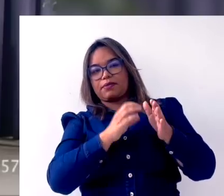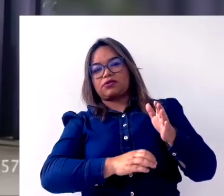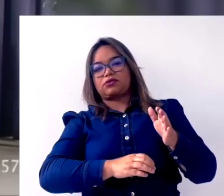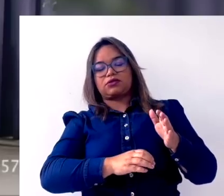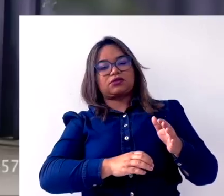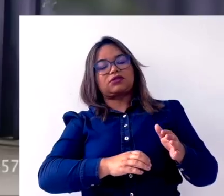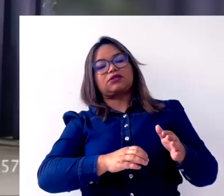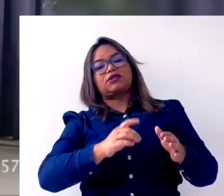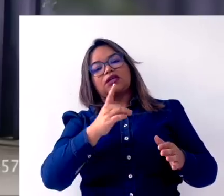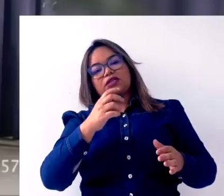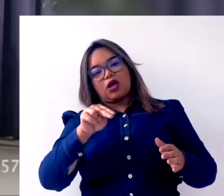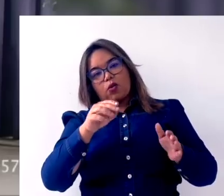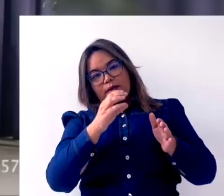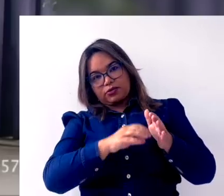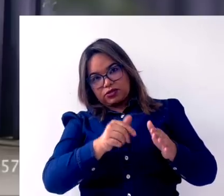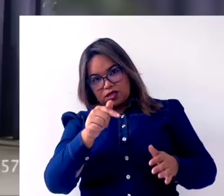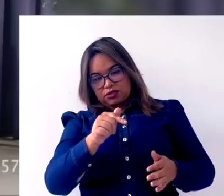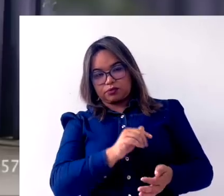7.